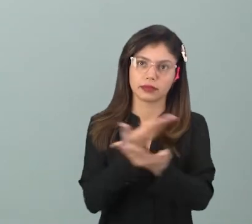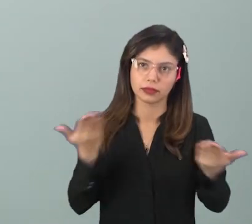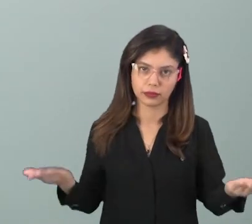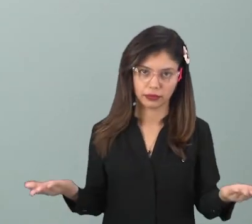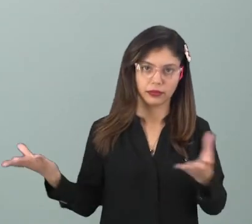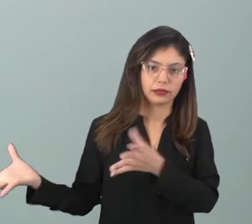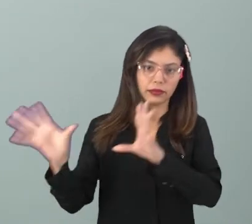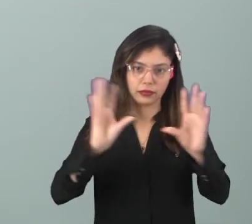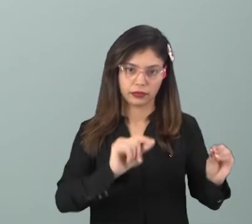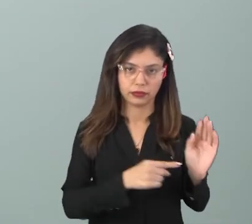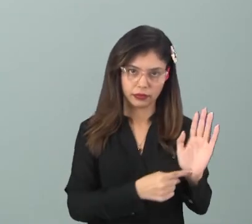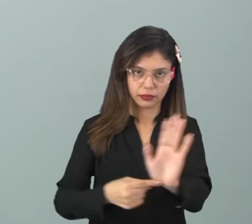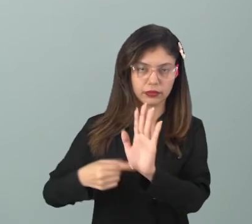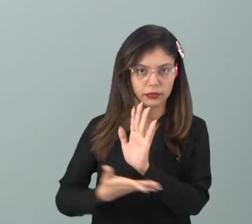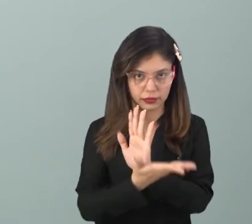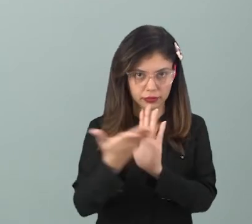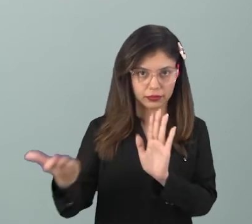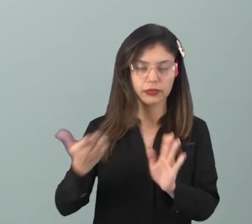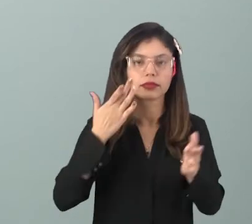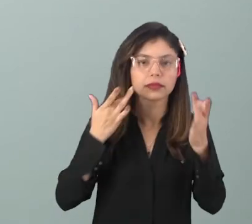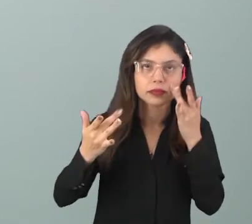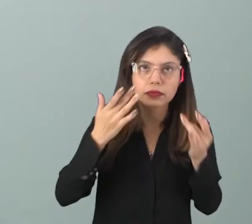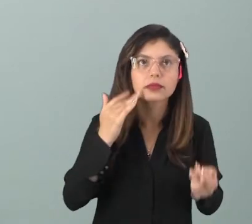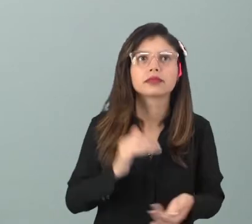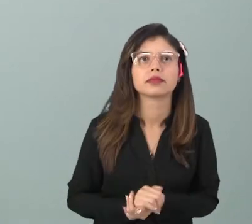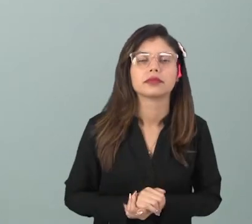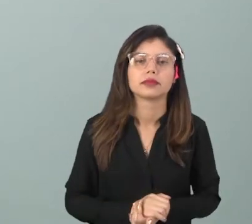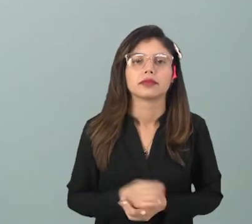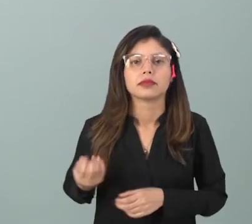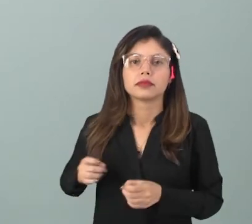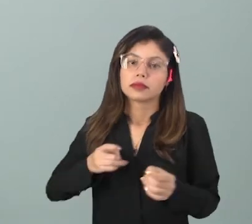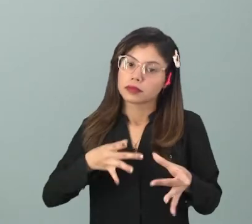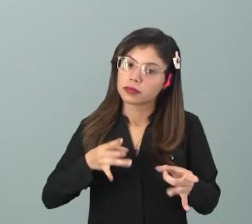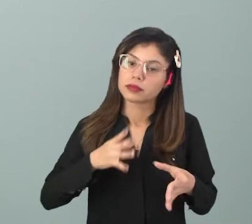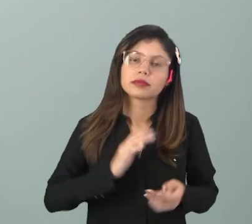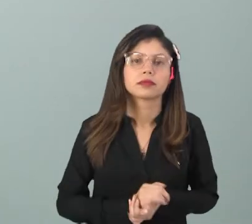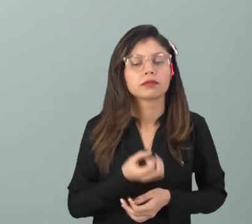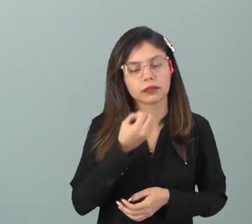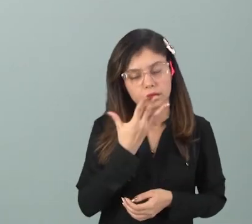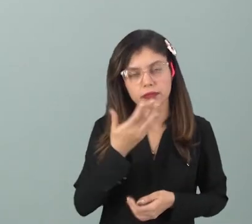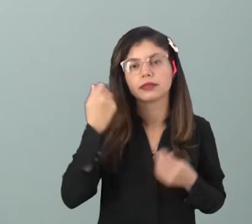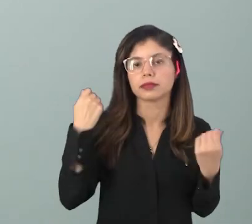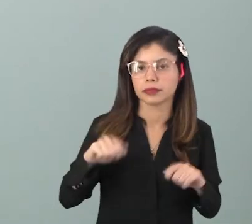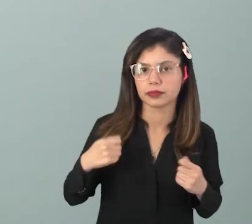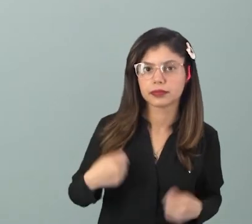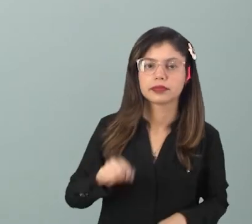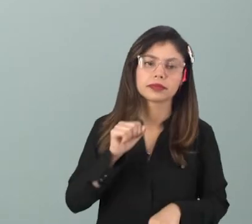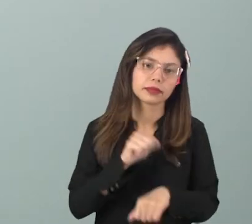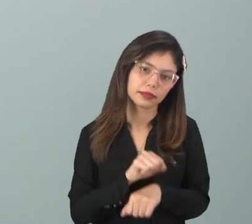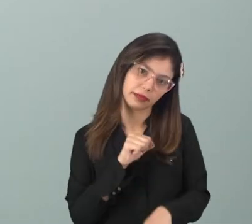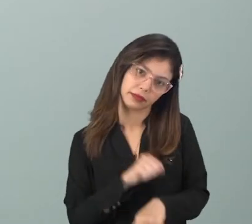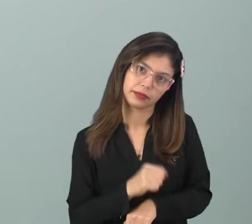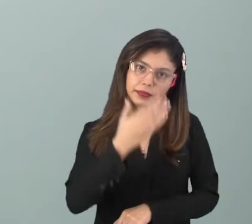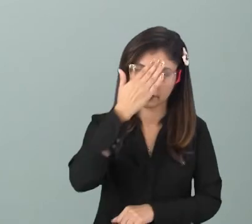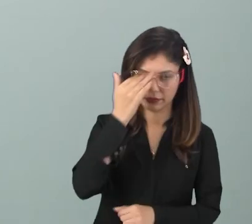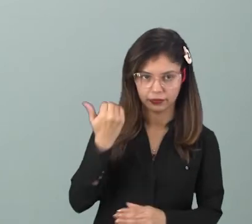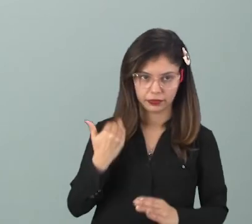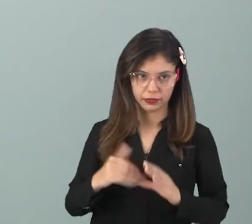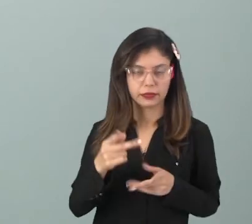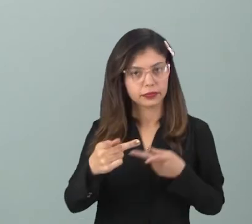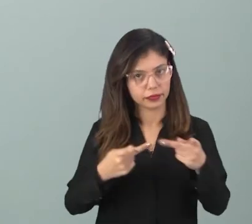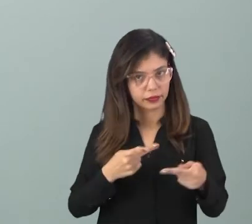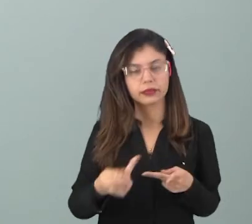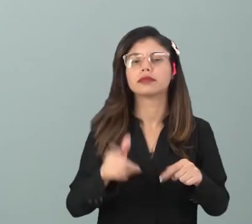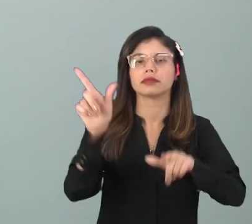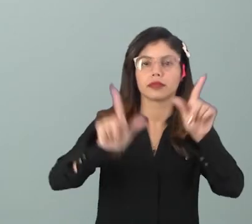que nós trouxemos para vocês a peça teatral indicação que realmente você precisa esperar que sai